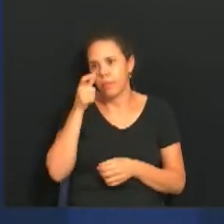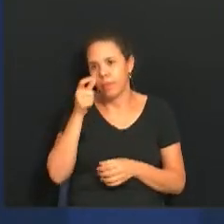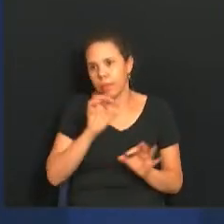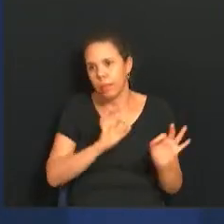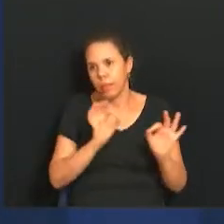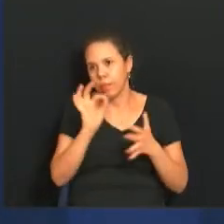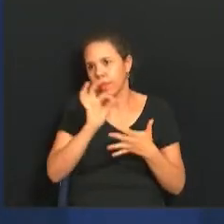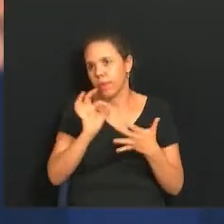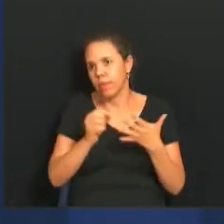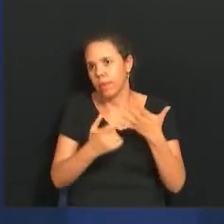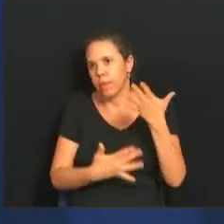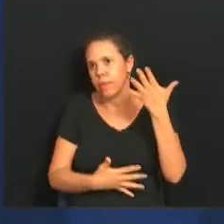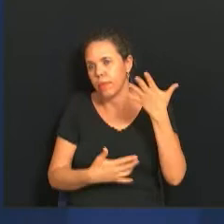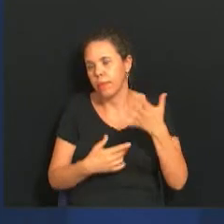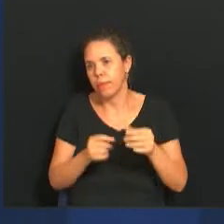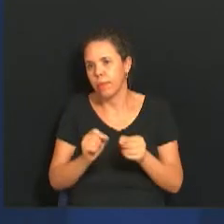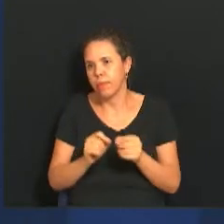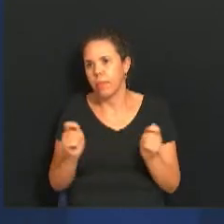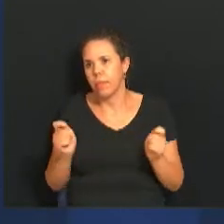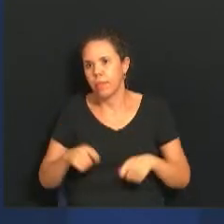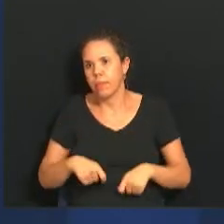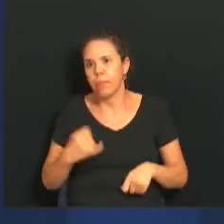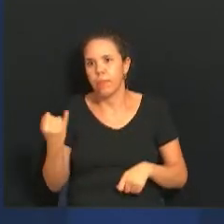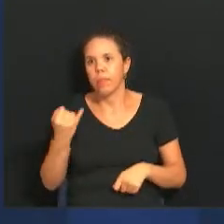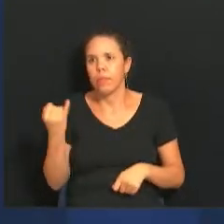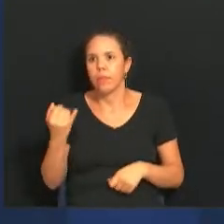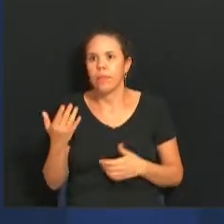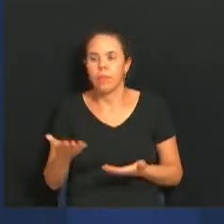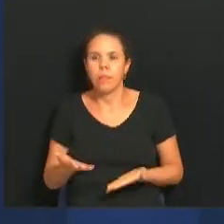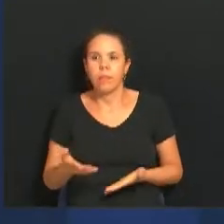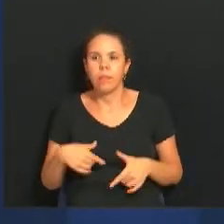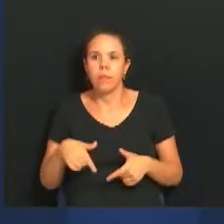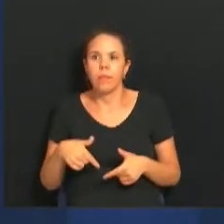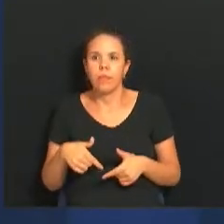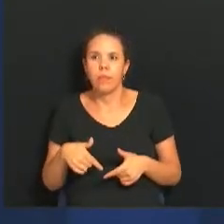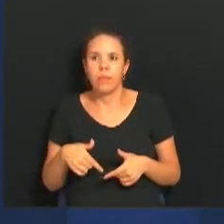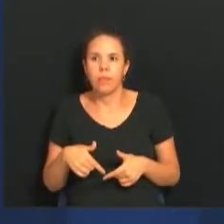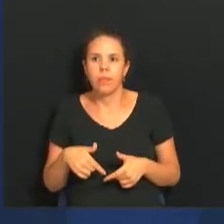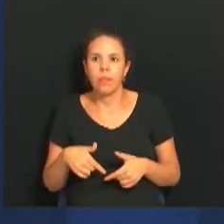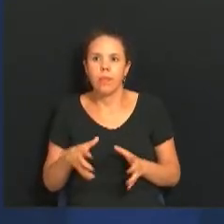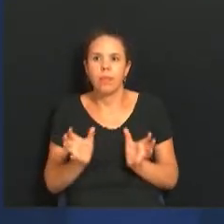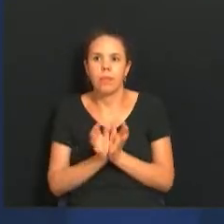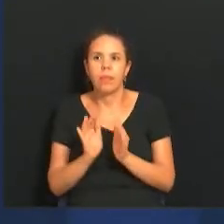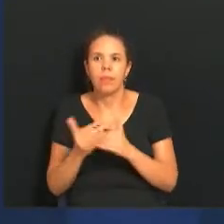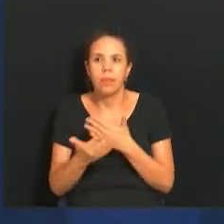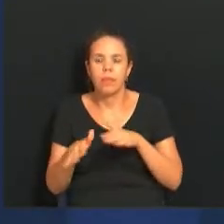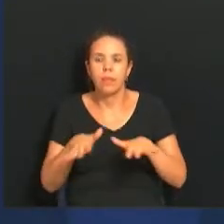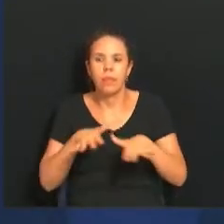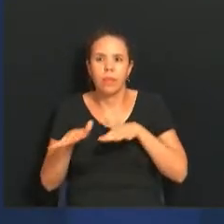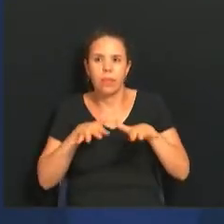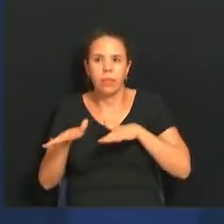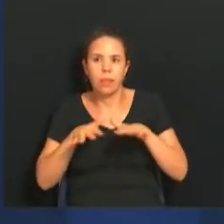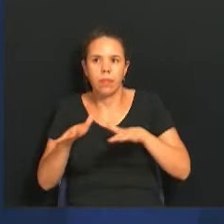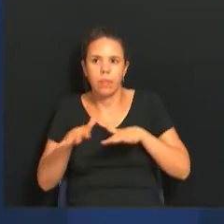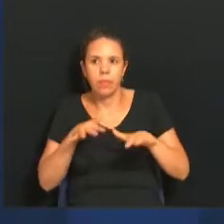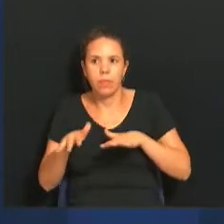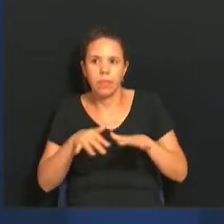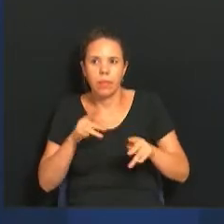tem muitas atividades. É importante este trabalho em comunidade, mobilizando aí todos os